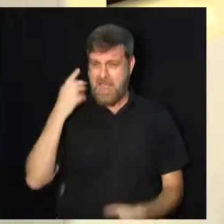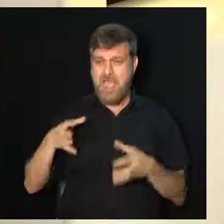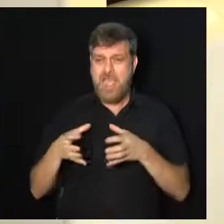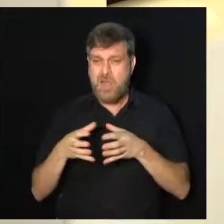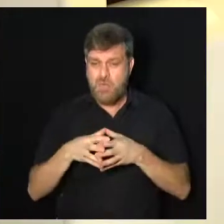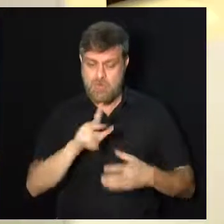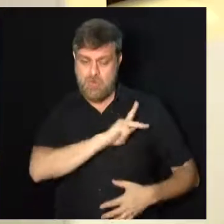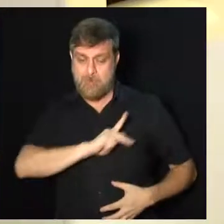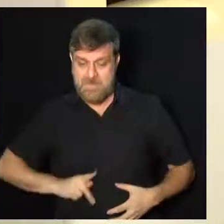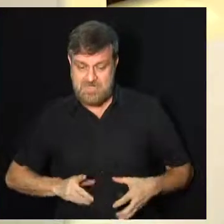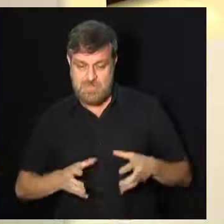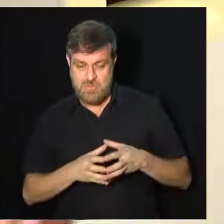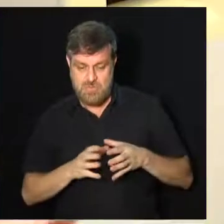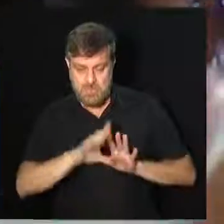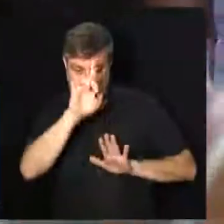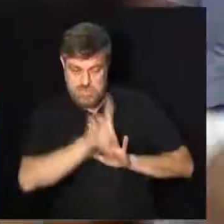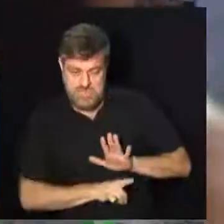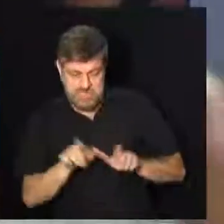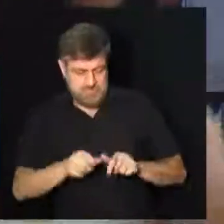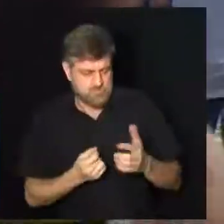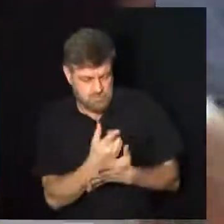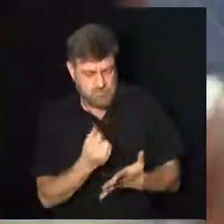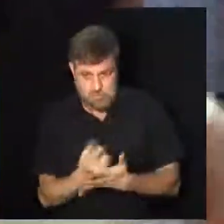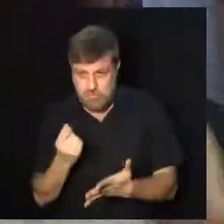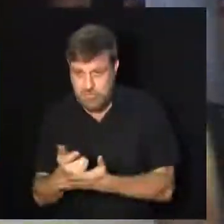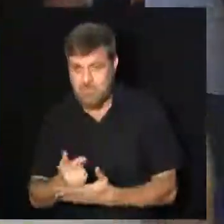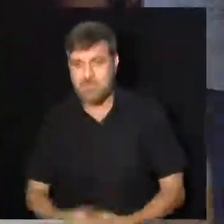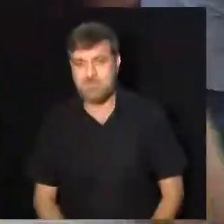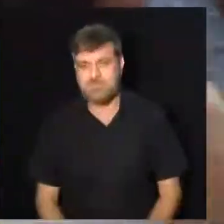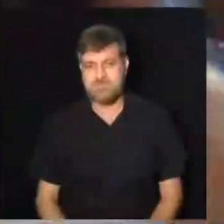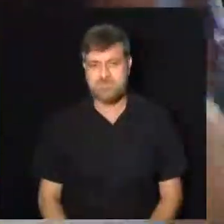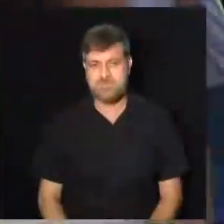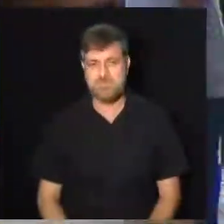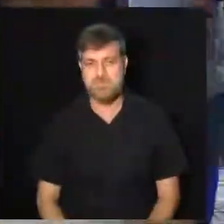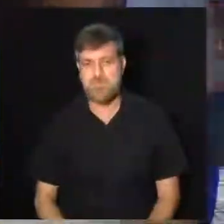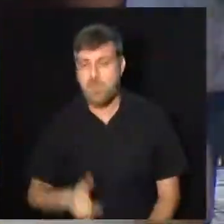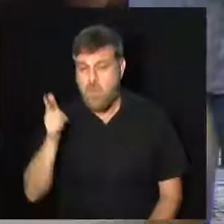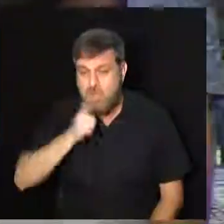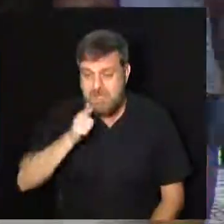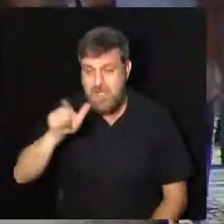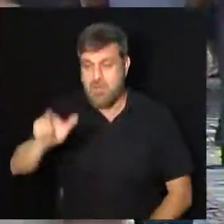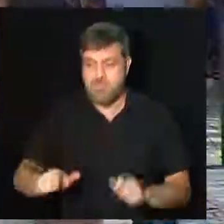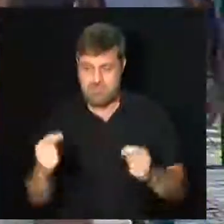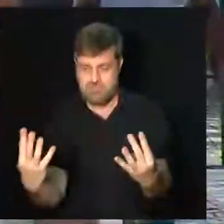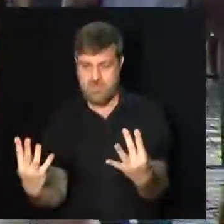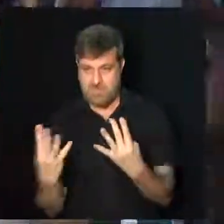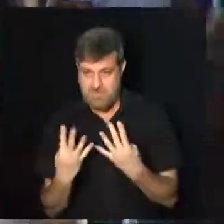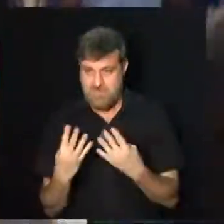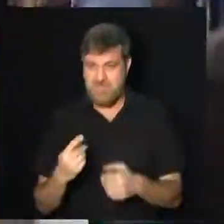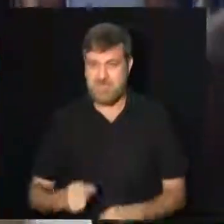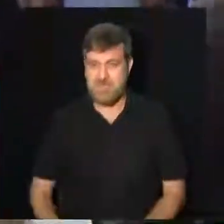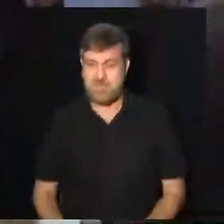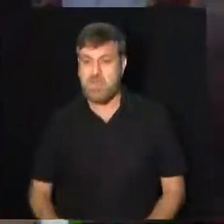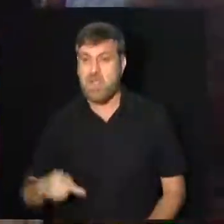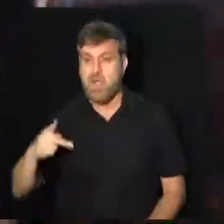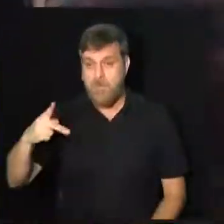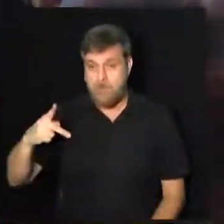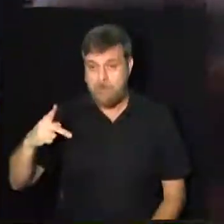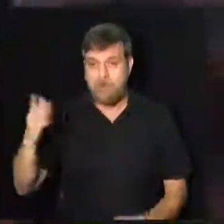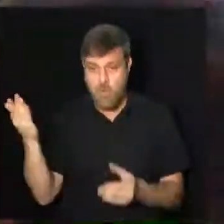Direito do Consumidor. Nós fizemos com que algumas pessoas viessem até aqui, trouxemos o